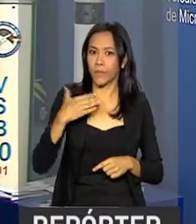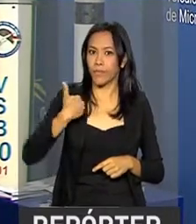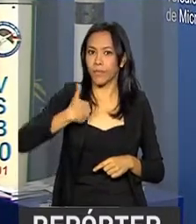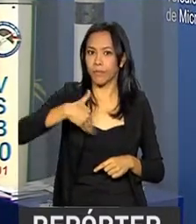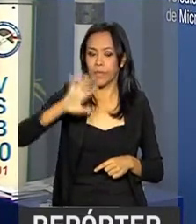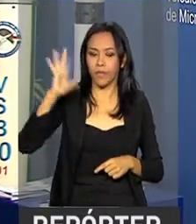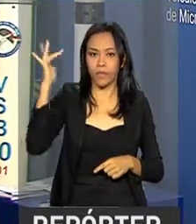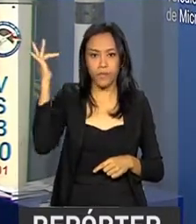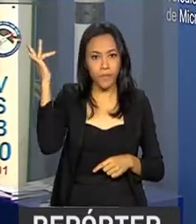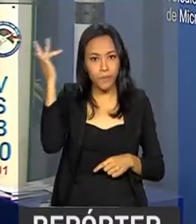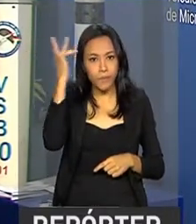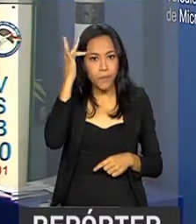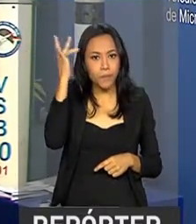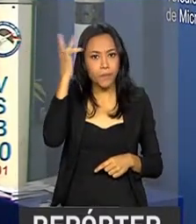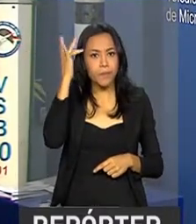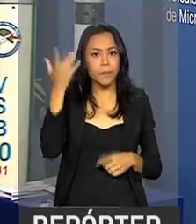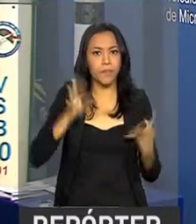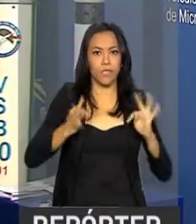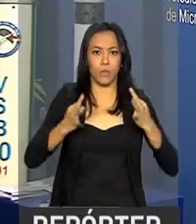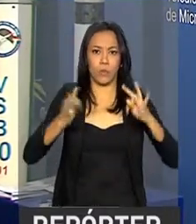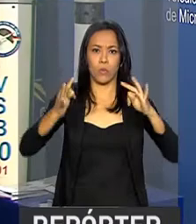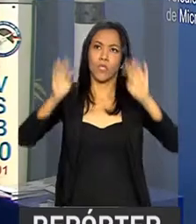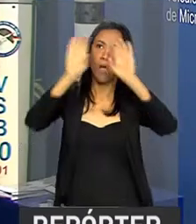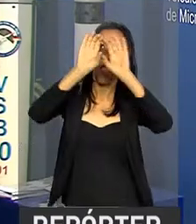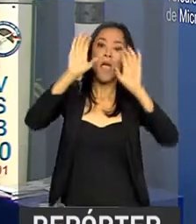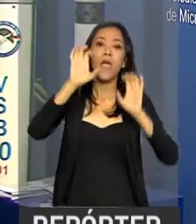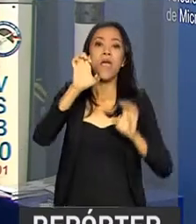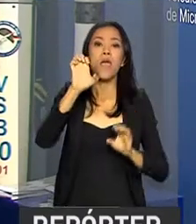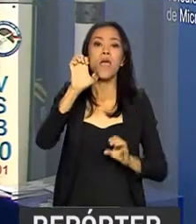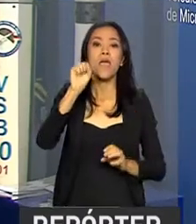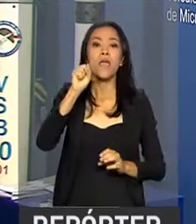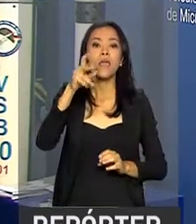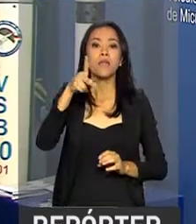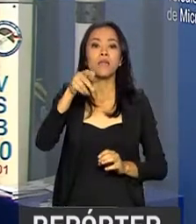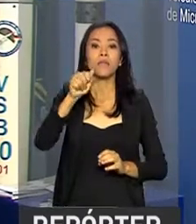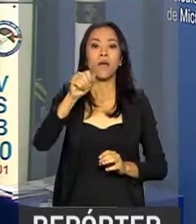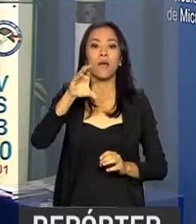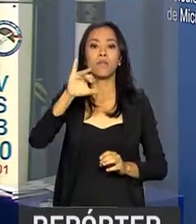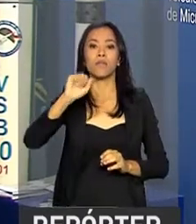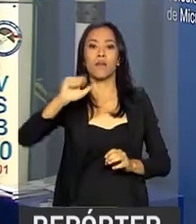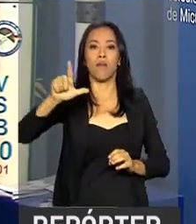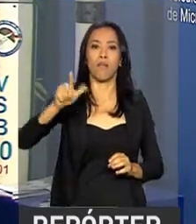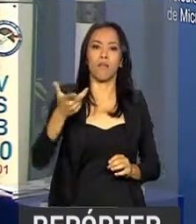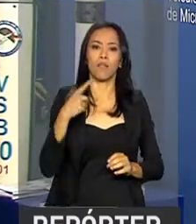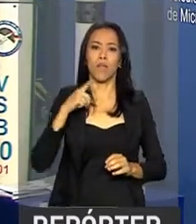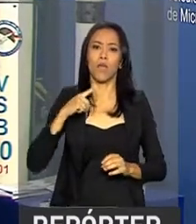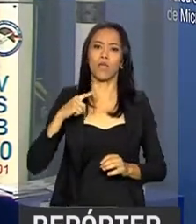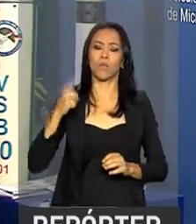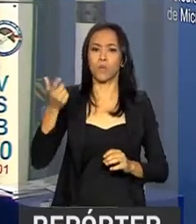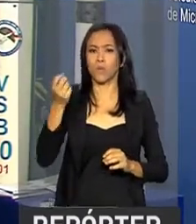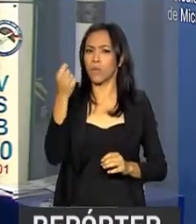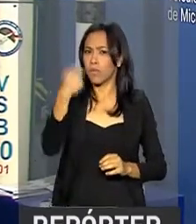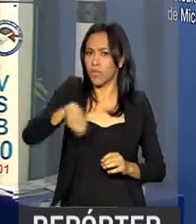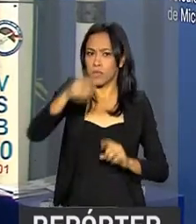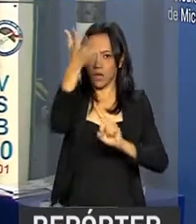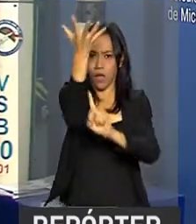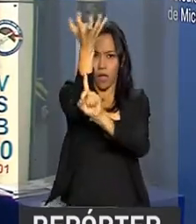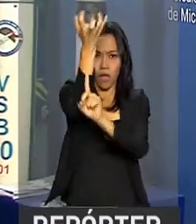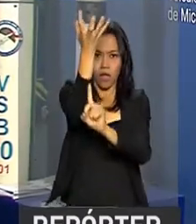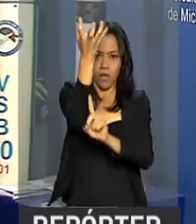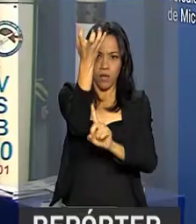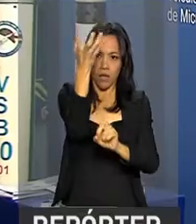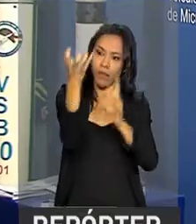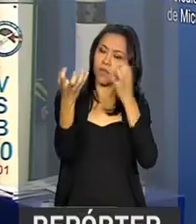mais complexo em tecnologia espacial, do ponto de vista do cidadão. Ali nós temos navegação, são necessários satélites de